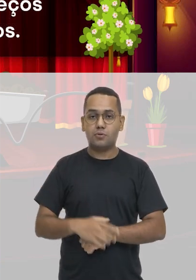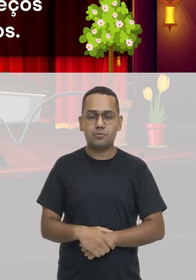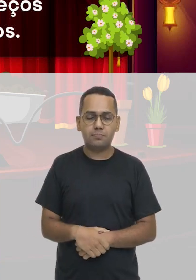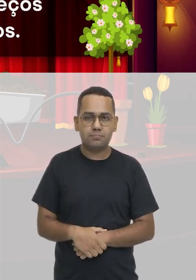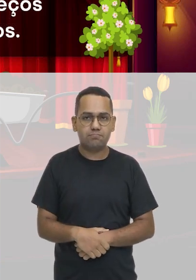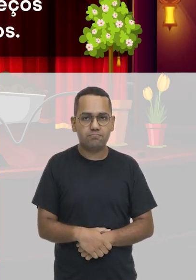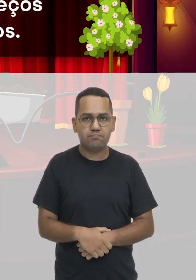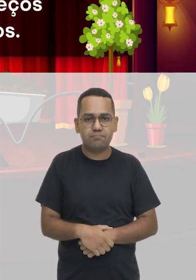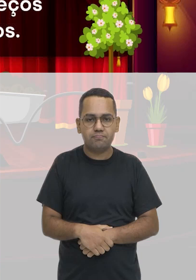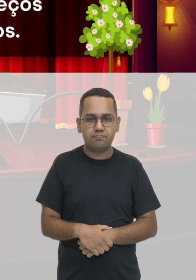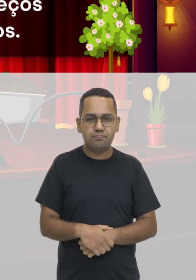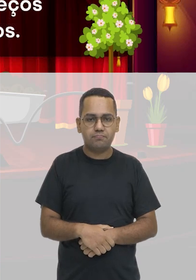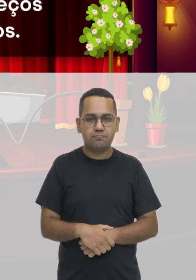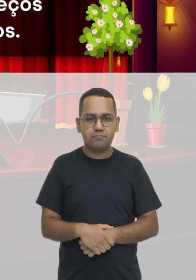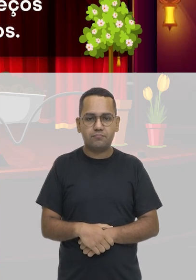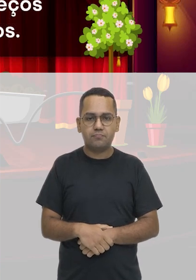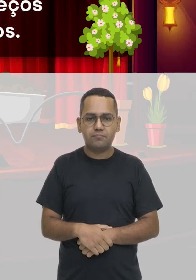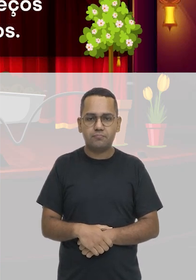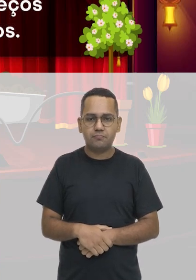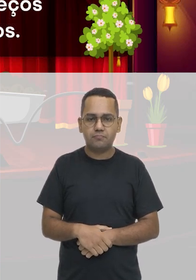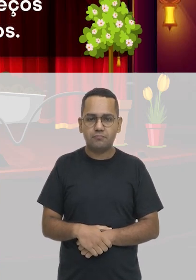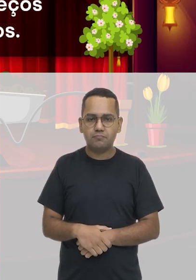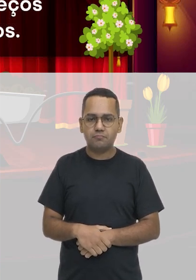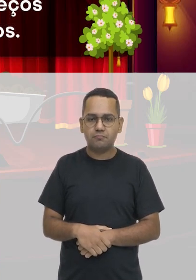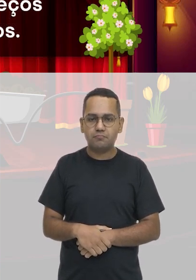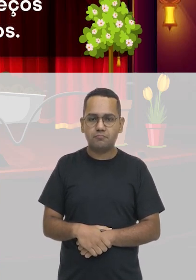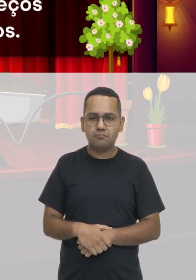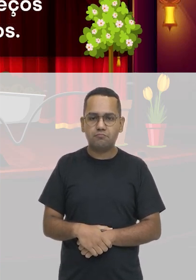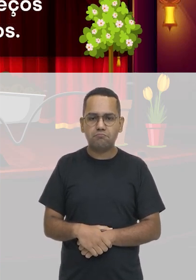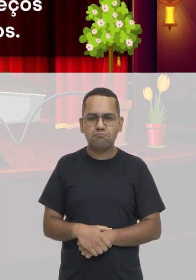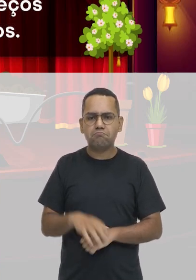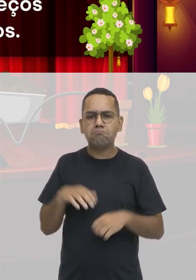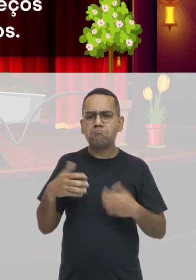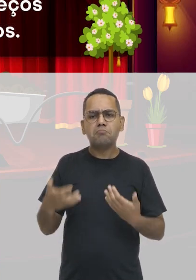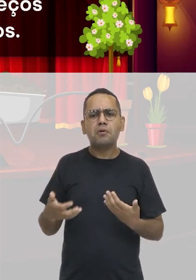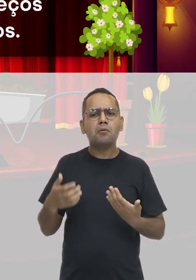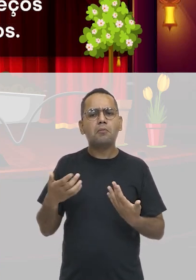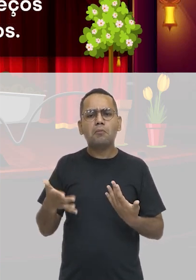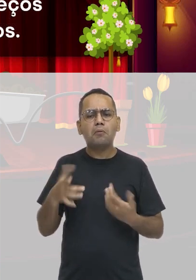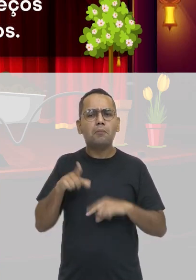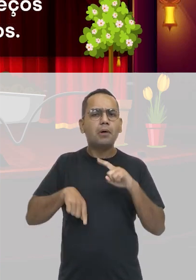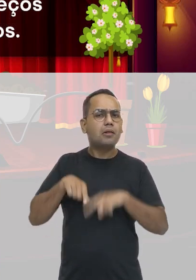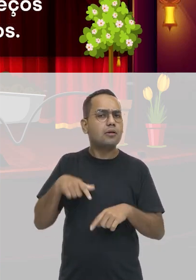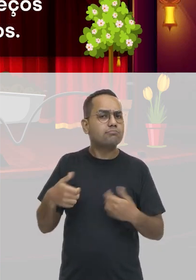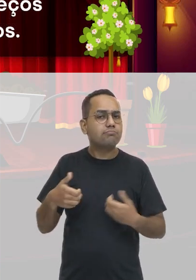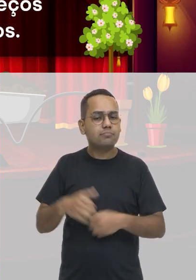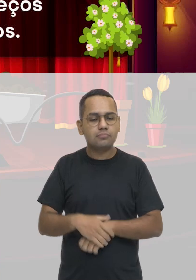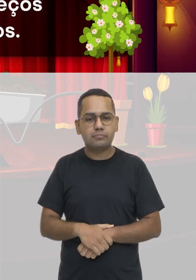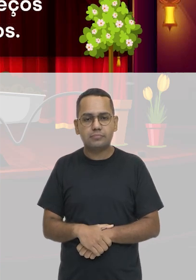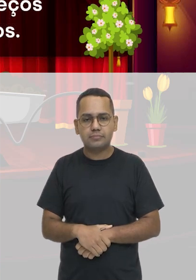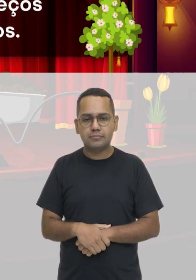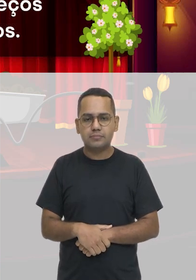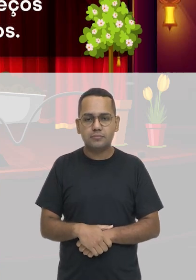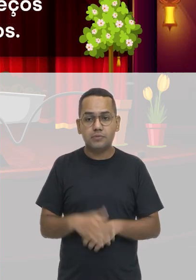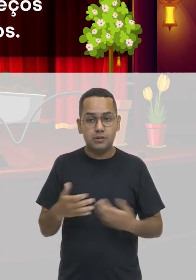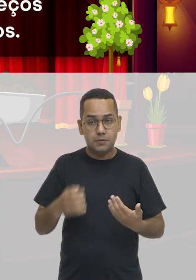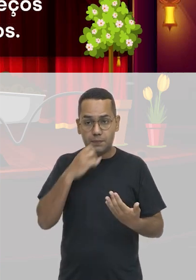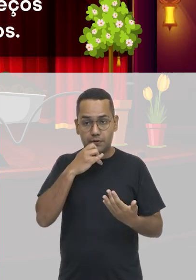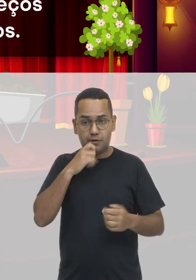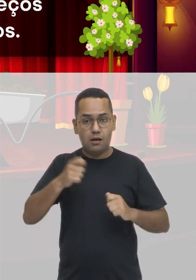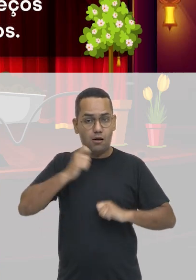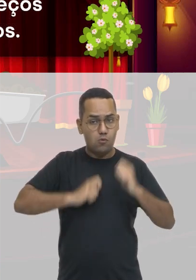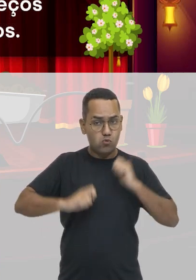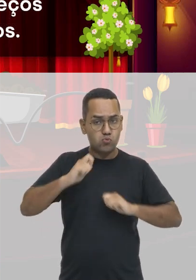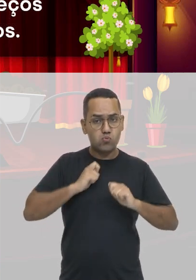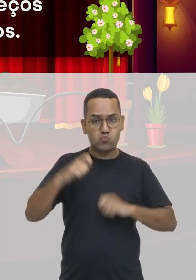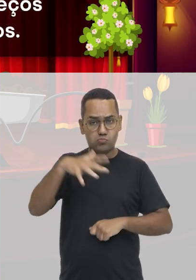aí, qual seria o acessório que ele traz? Então, os adereços, objetos usados pelos atores em